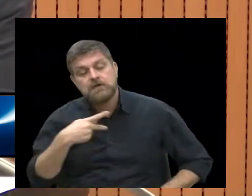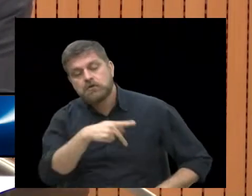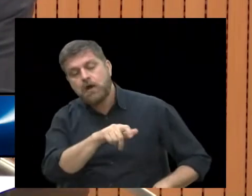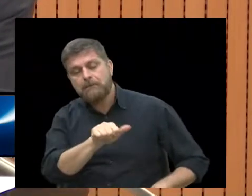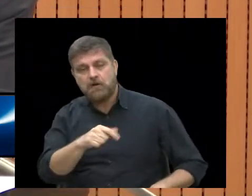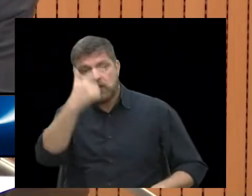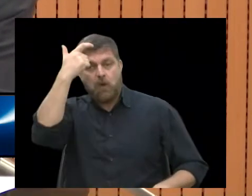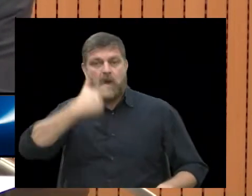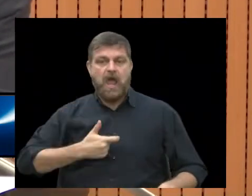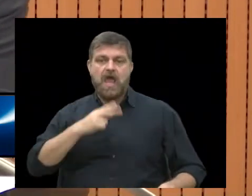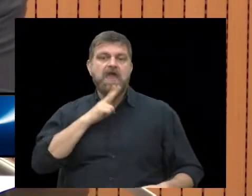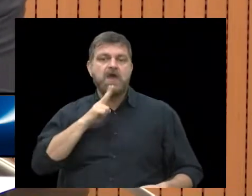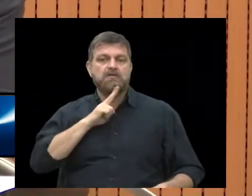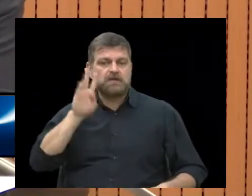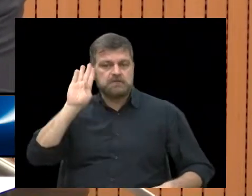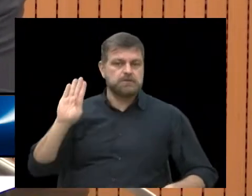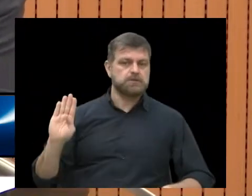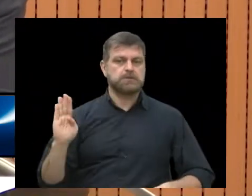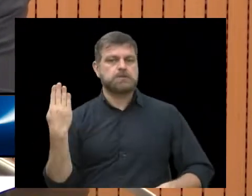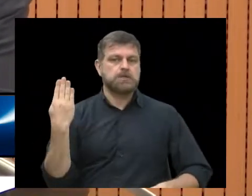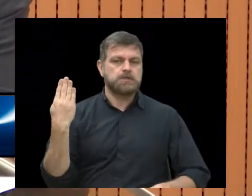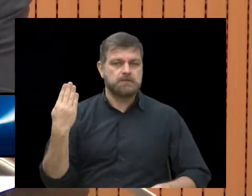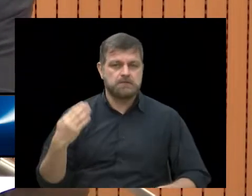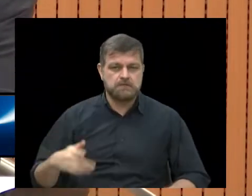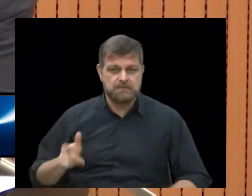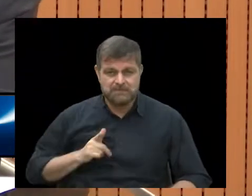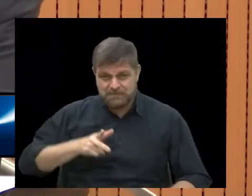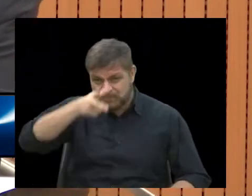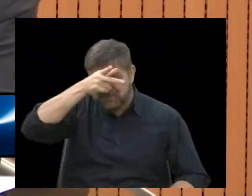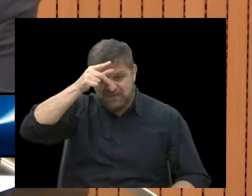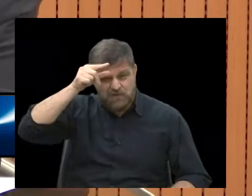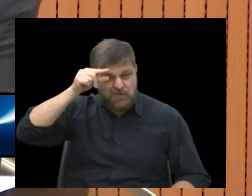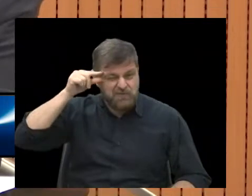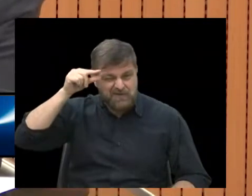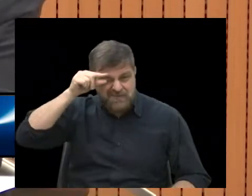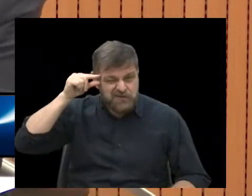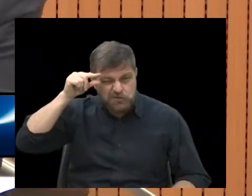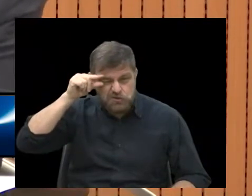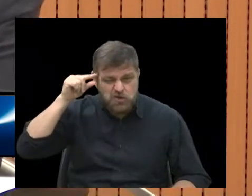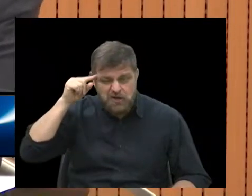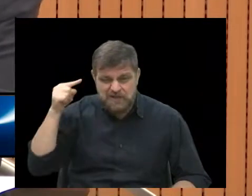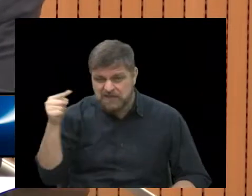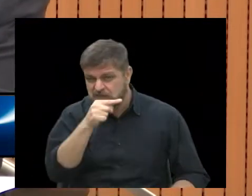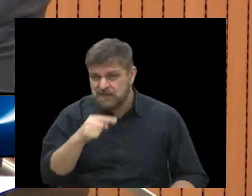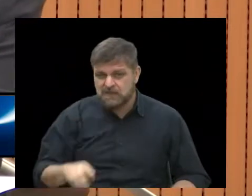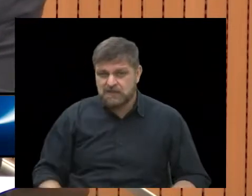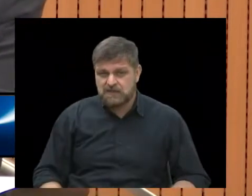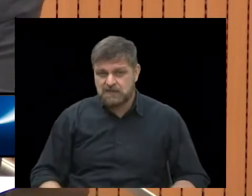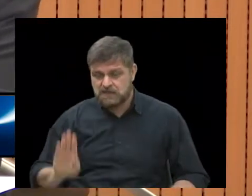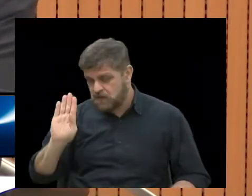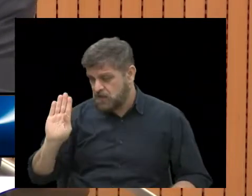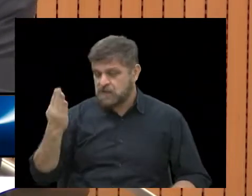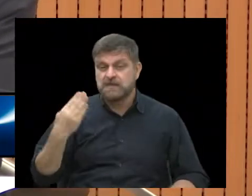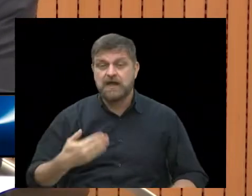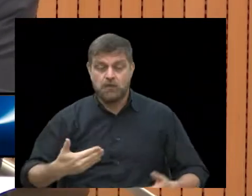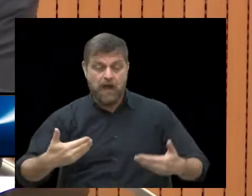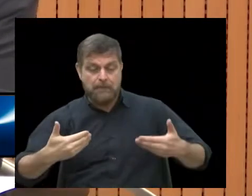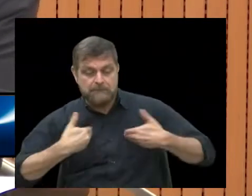o Nelson que traiu. Foi o prefeito Jonas que traiu o Nelson e a